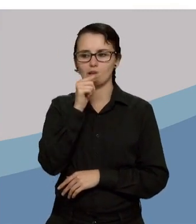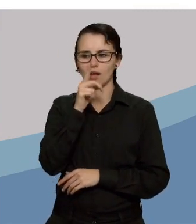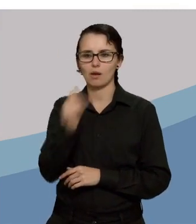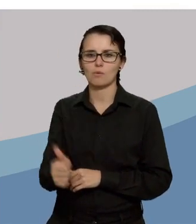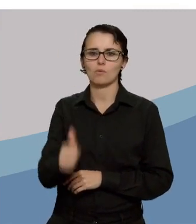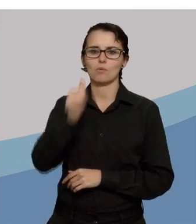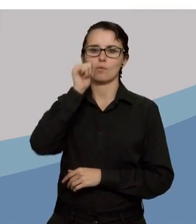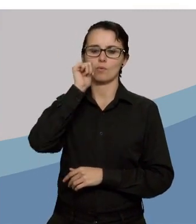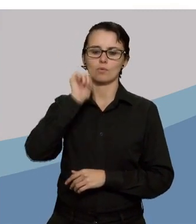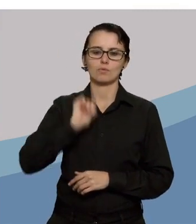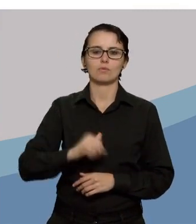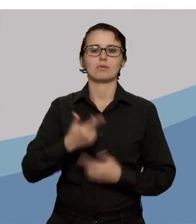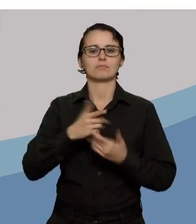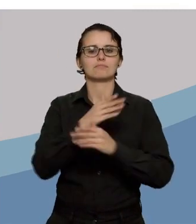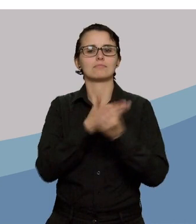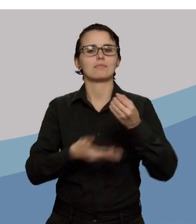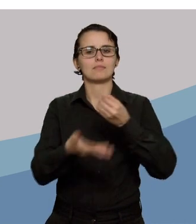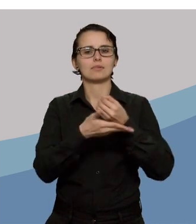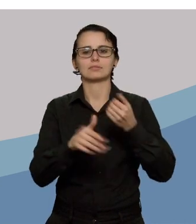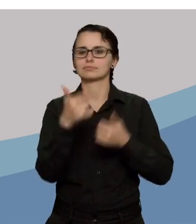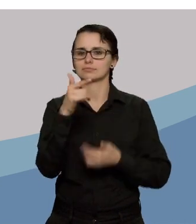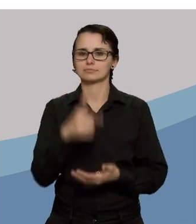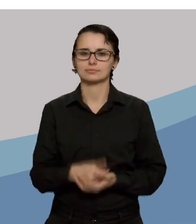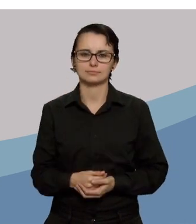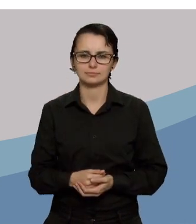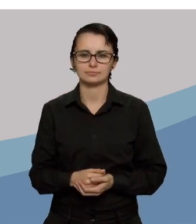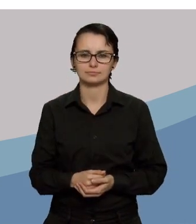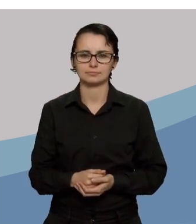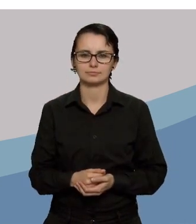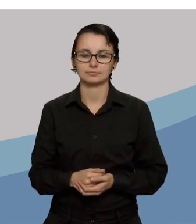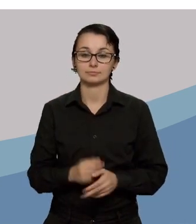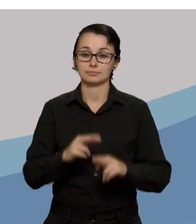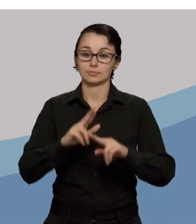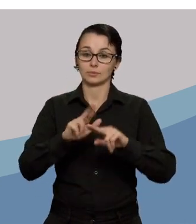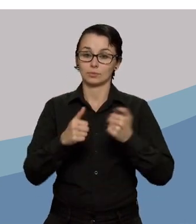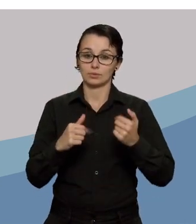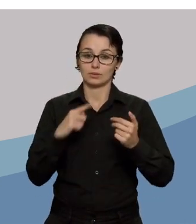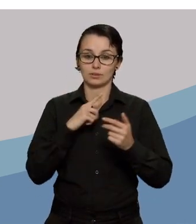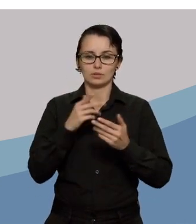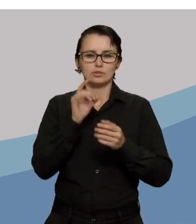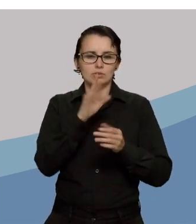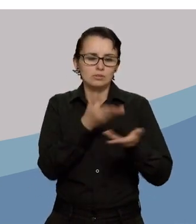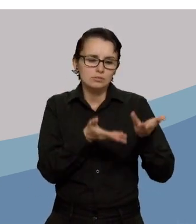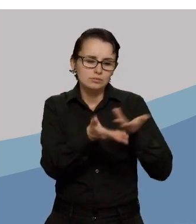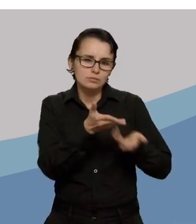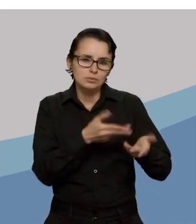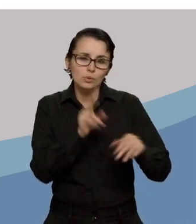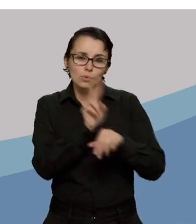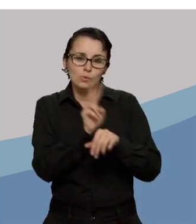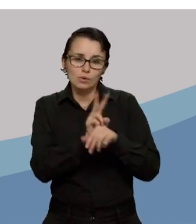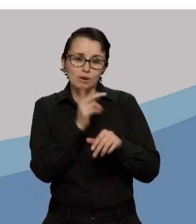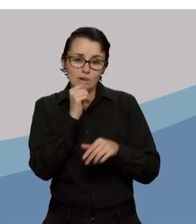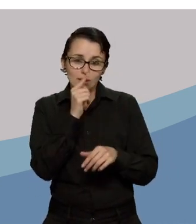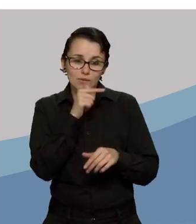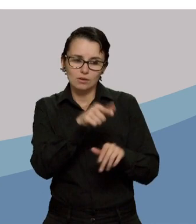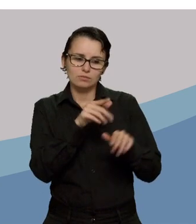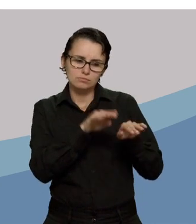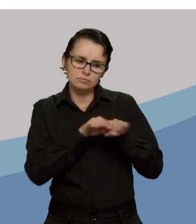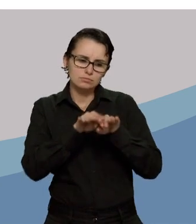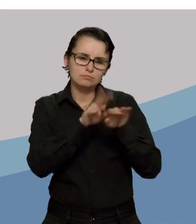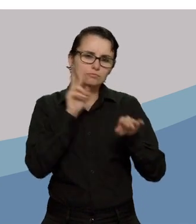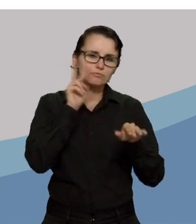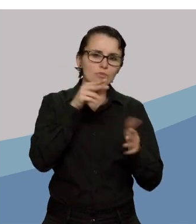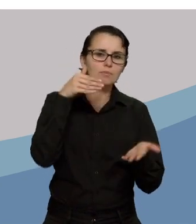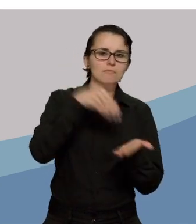para suprir suas necessidades básicas. Portanto, muito mais do que tratar a água para que ela apresente